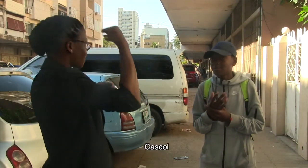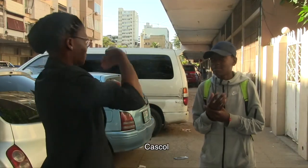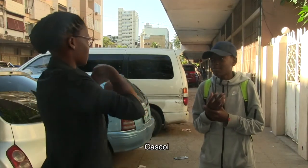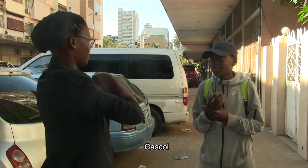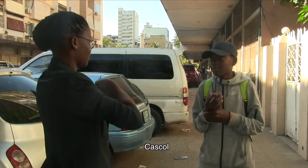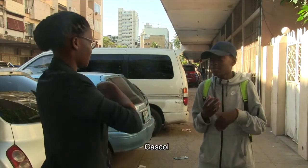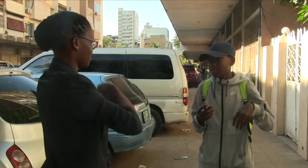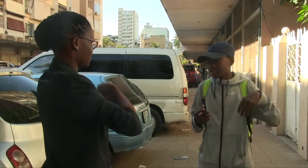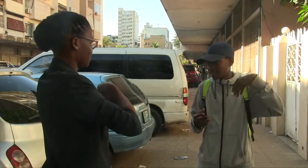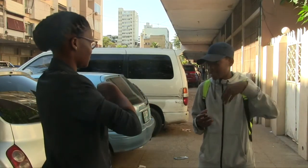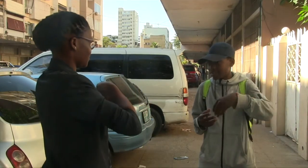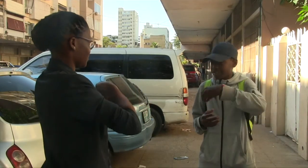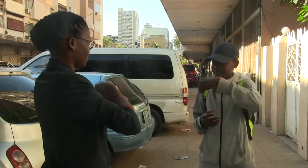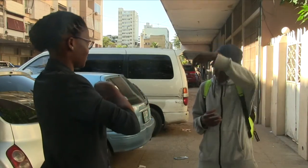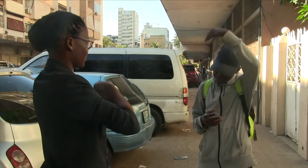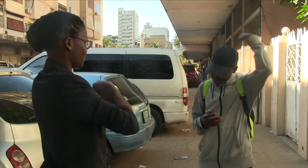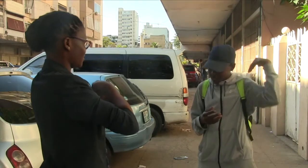cascol,